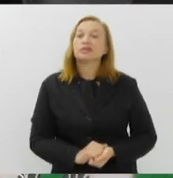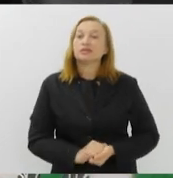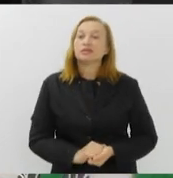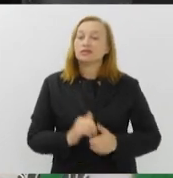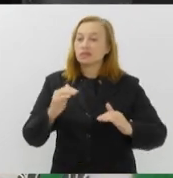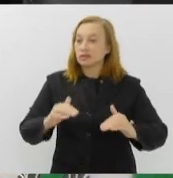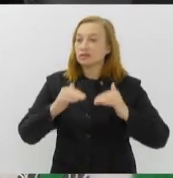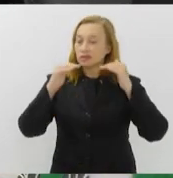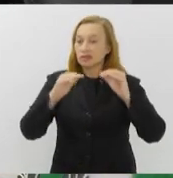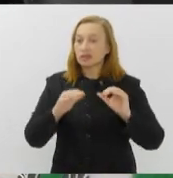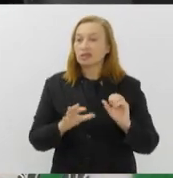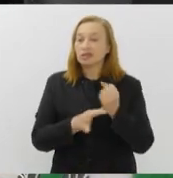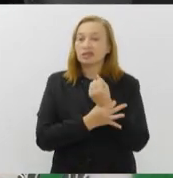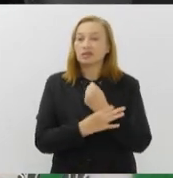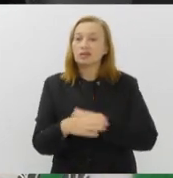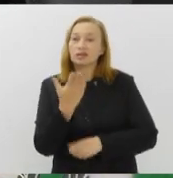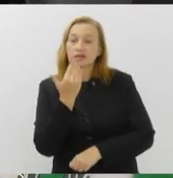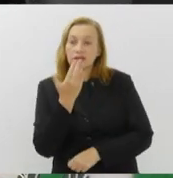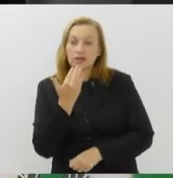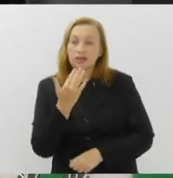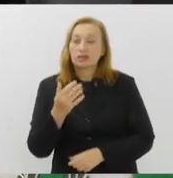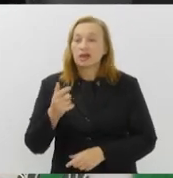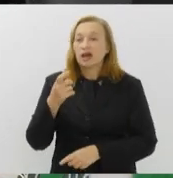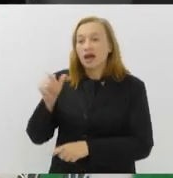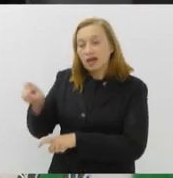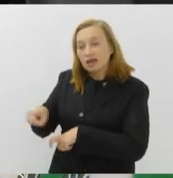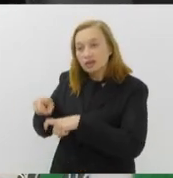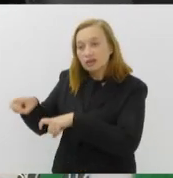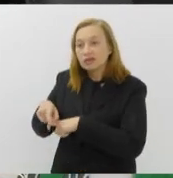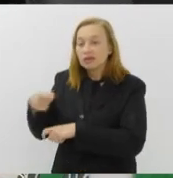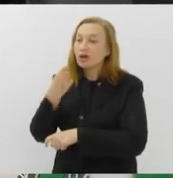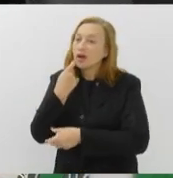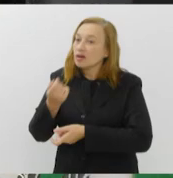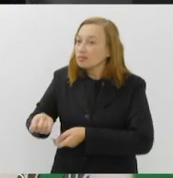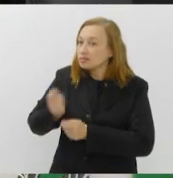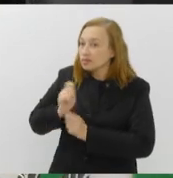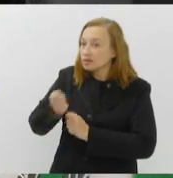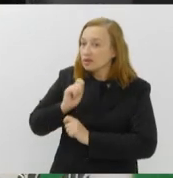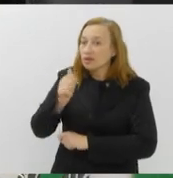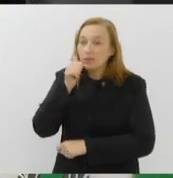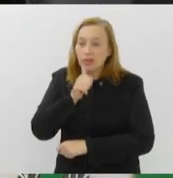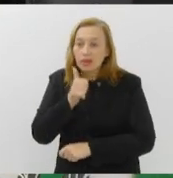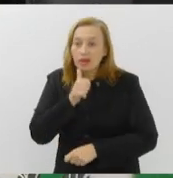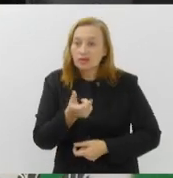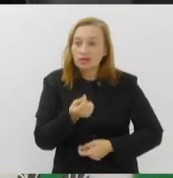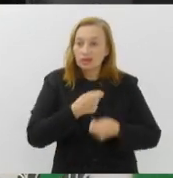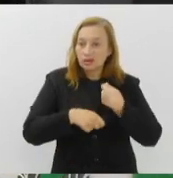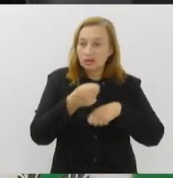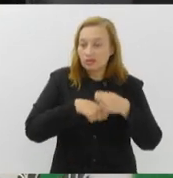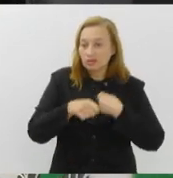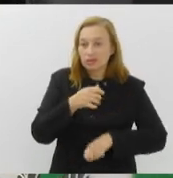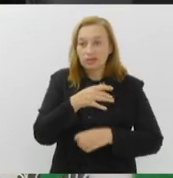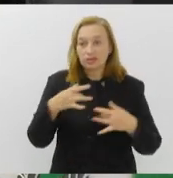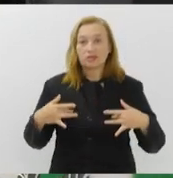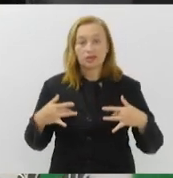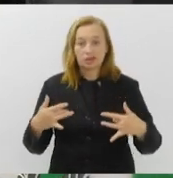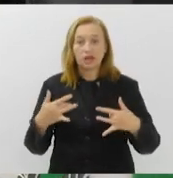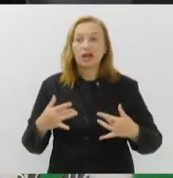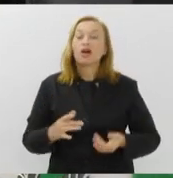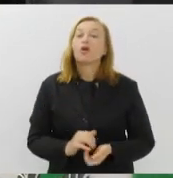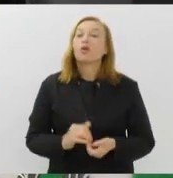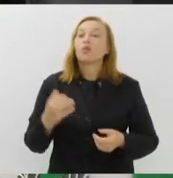soberania e segurança alimentar, agricultoras, pescadoras e mulheres da economia solidária. Um tema